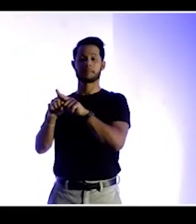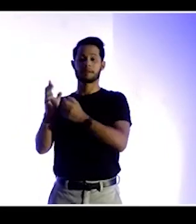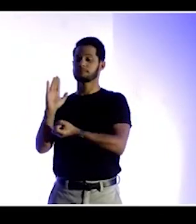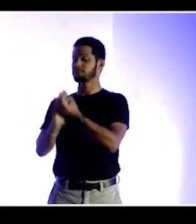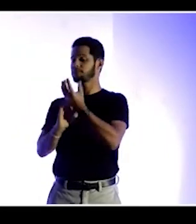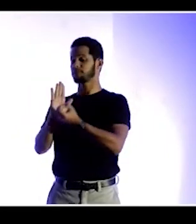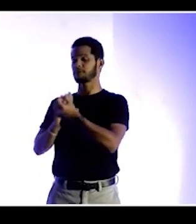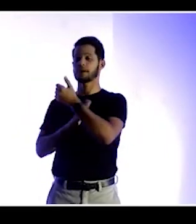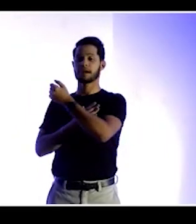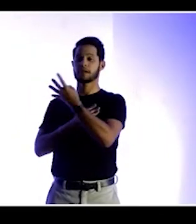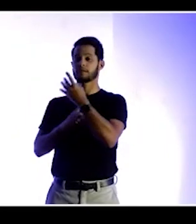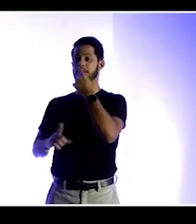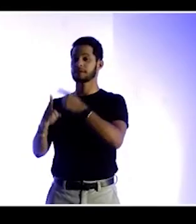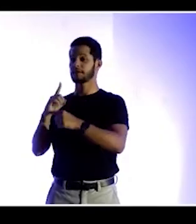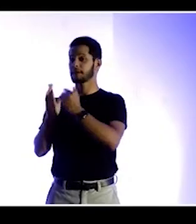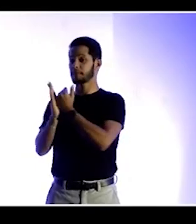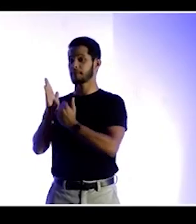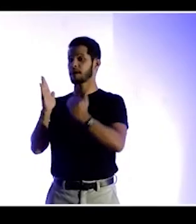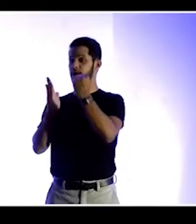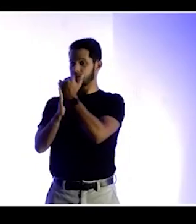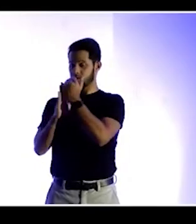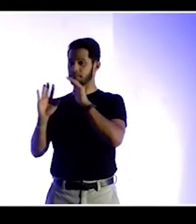anual, mas ainda assim vou gerar